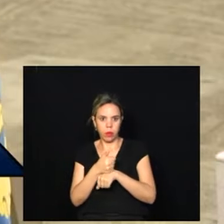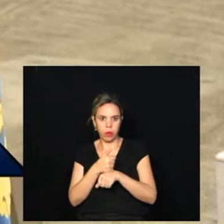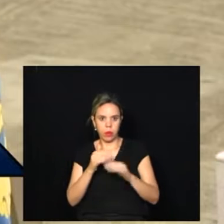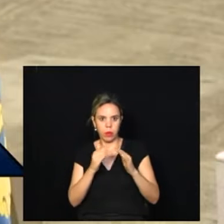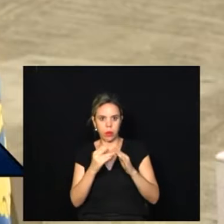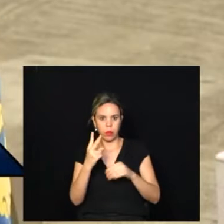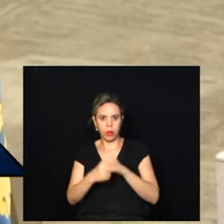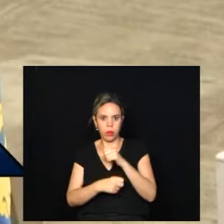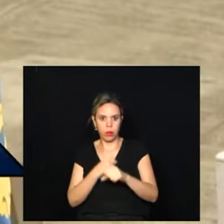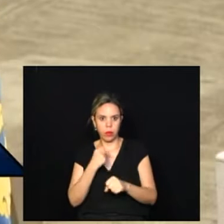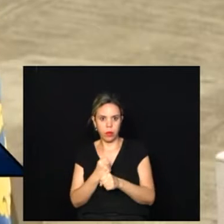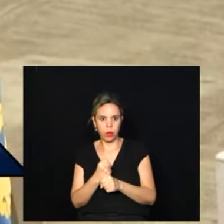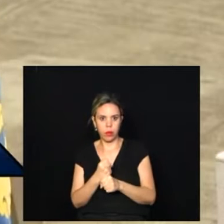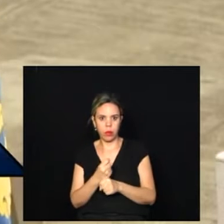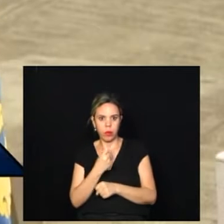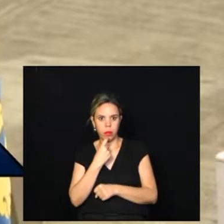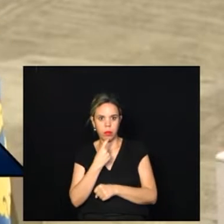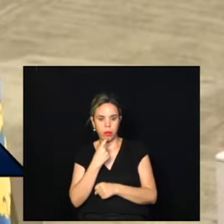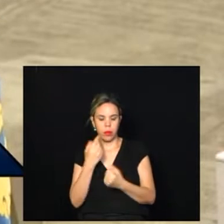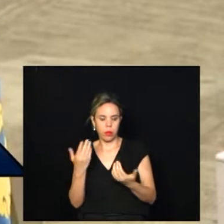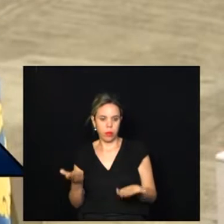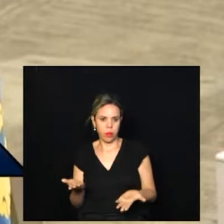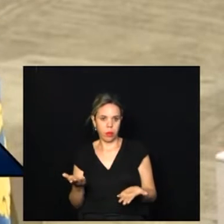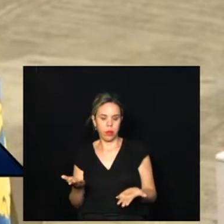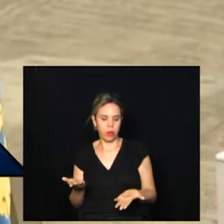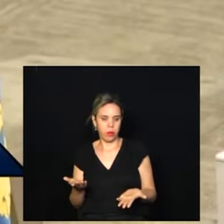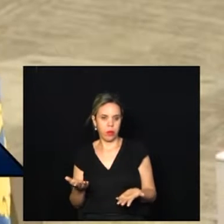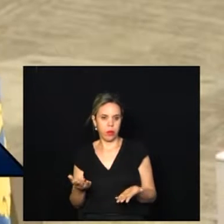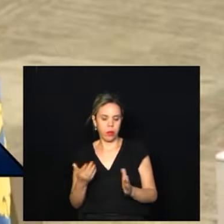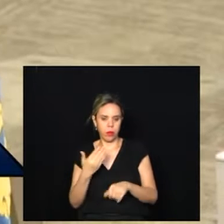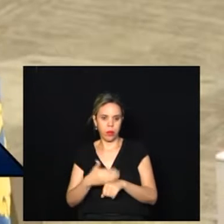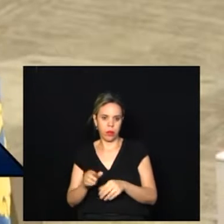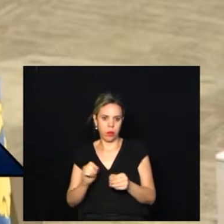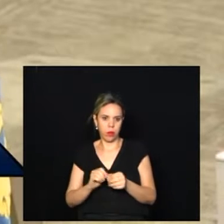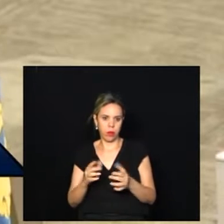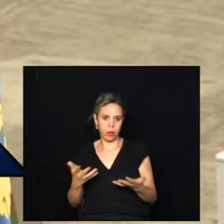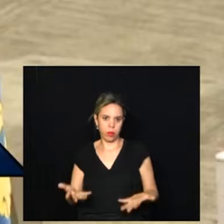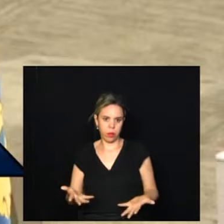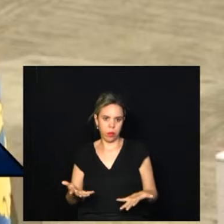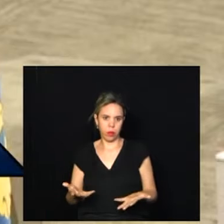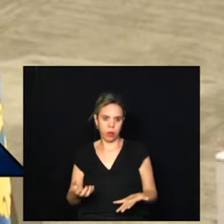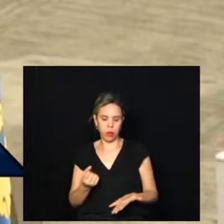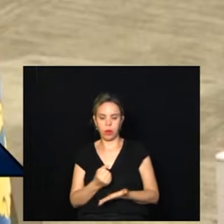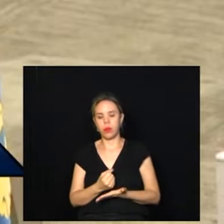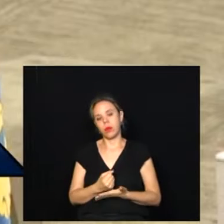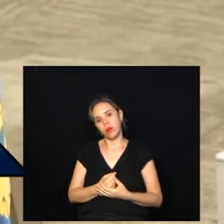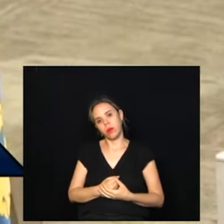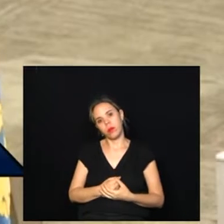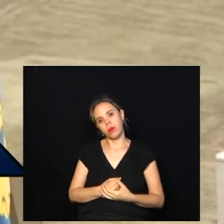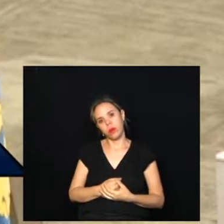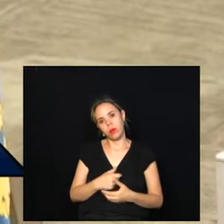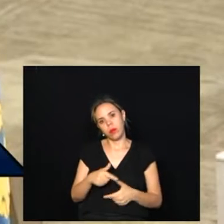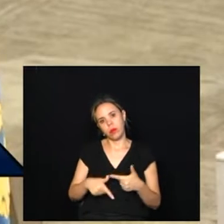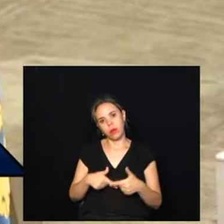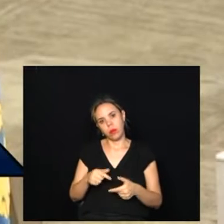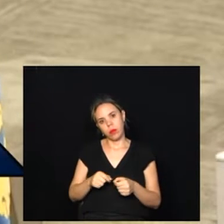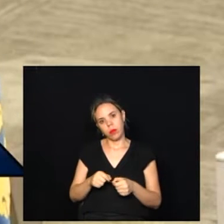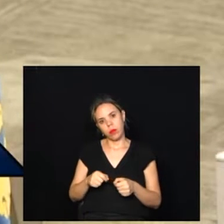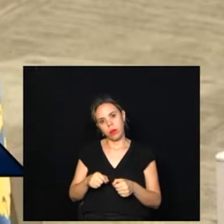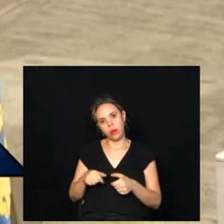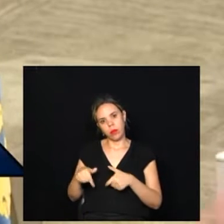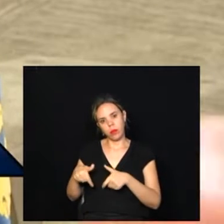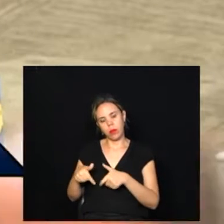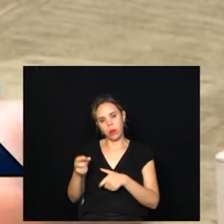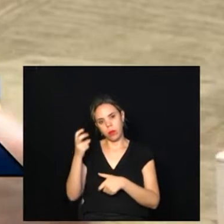morando 2 anos em Campinas, né? E que vão aplicar isso, a contrapartida vai ser a execução da sua